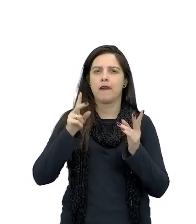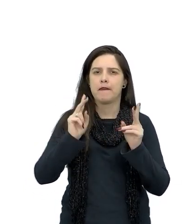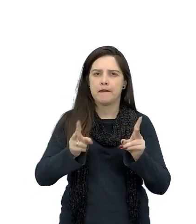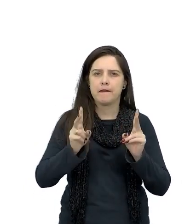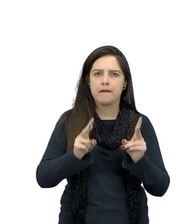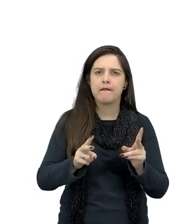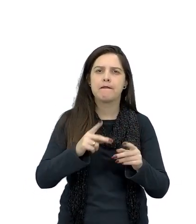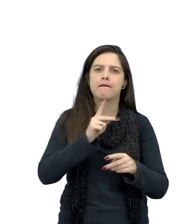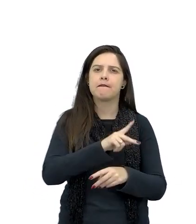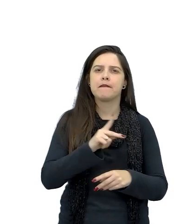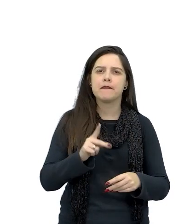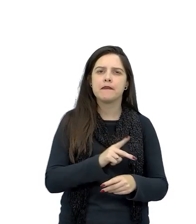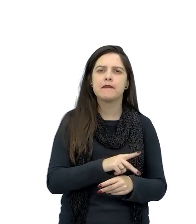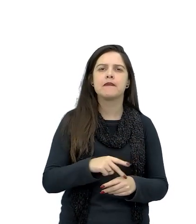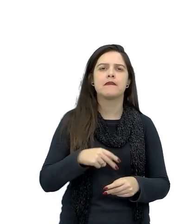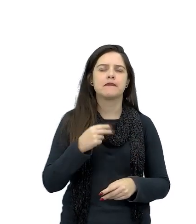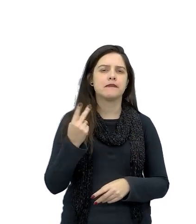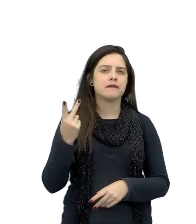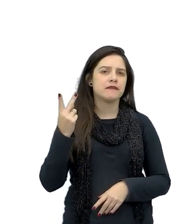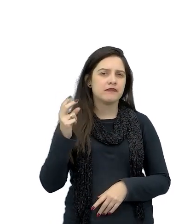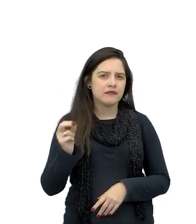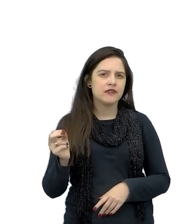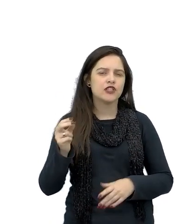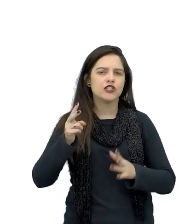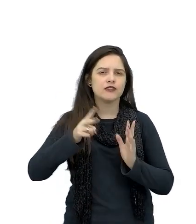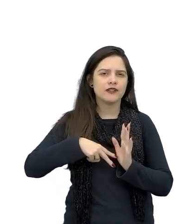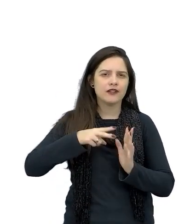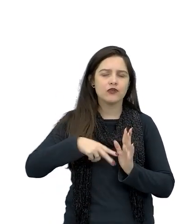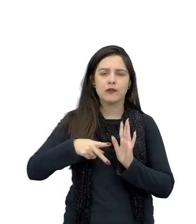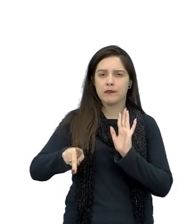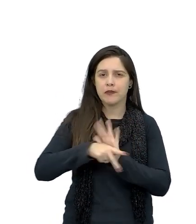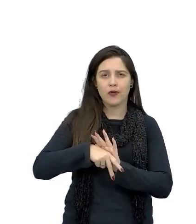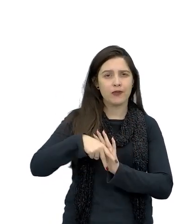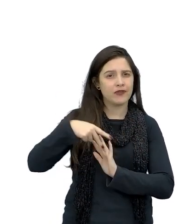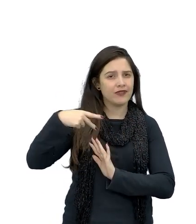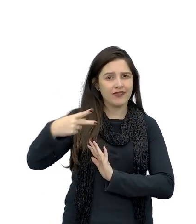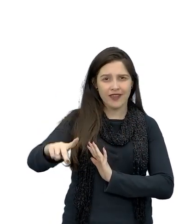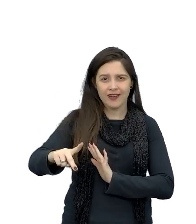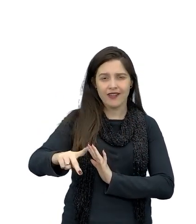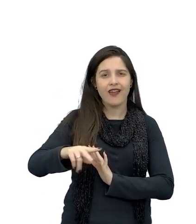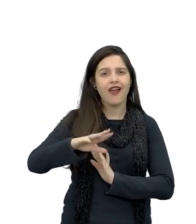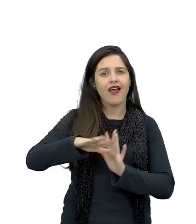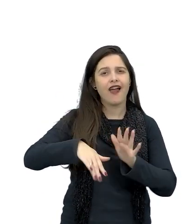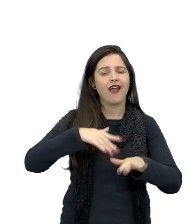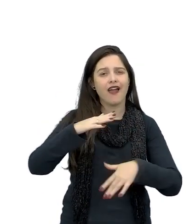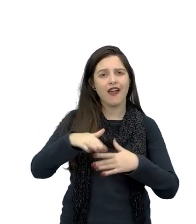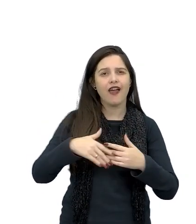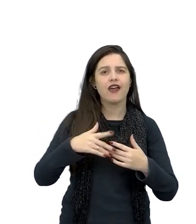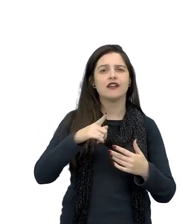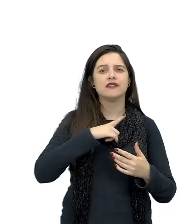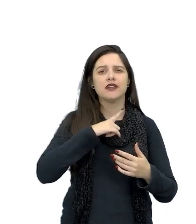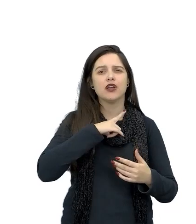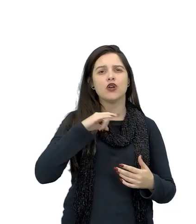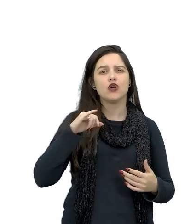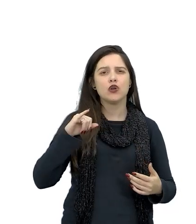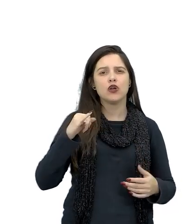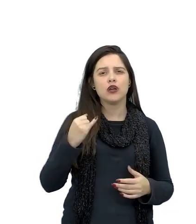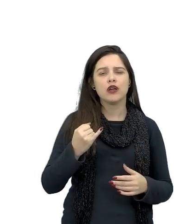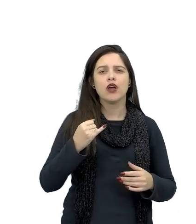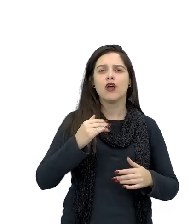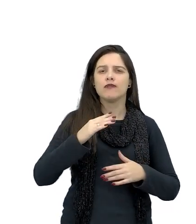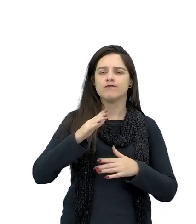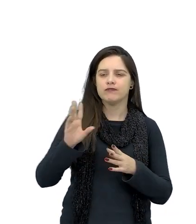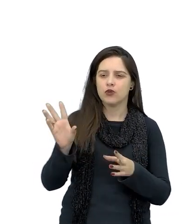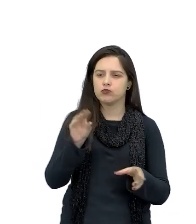o professor havia somente feito a leitura para eles. Além disso, terão a oportunidade de alterar